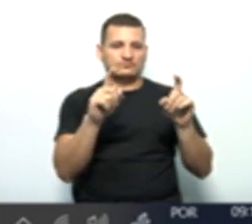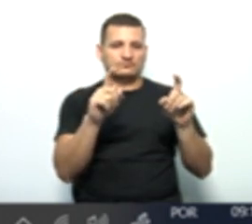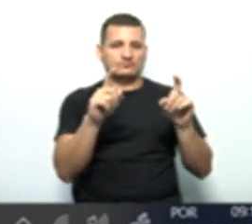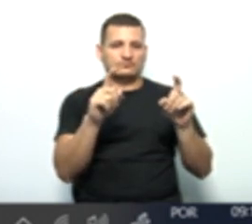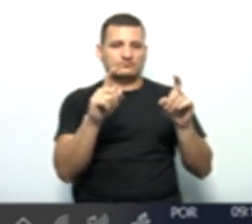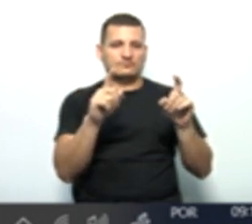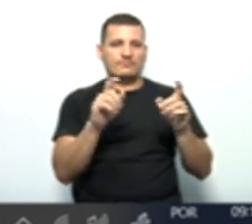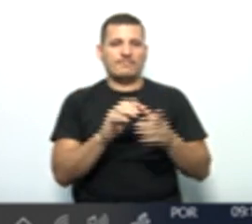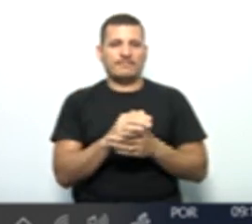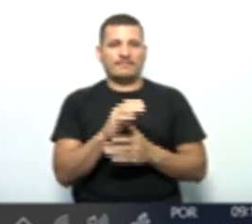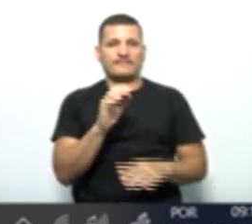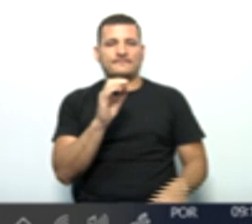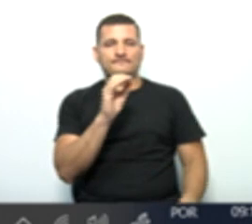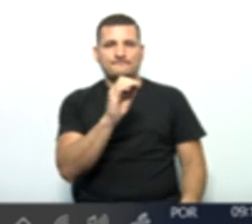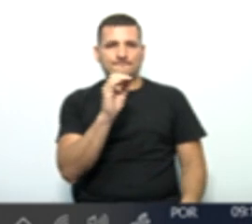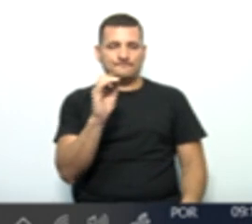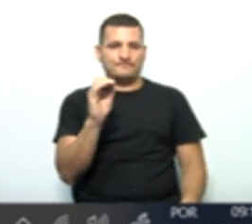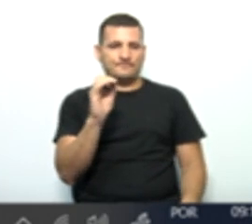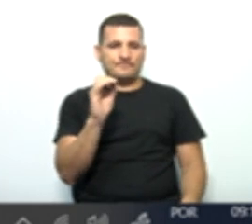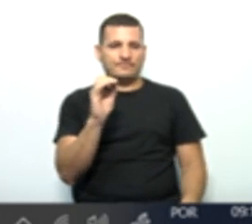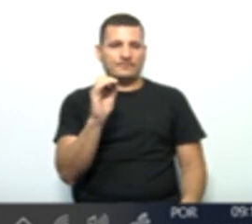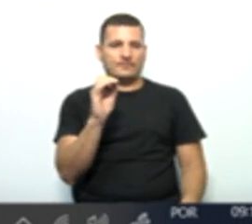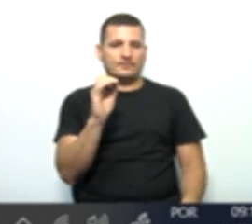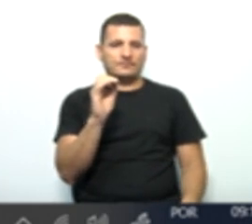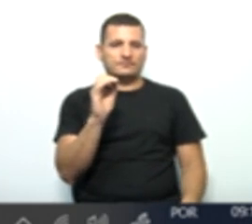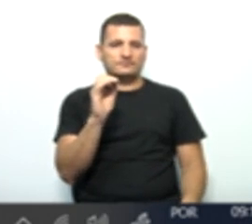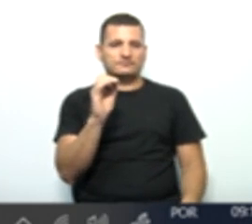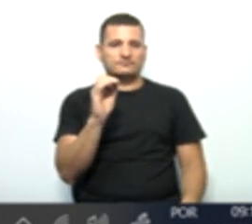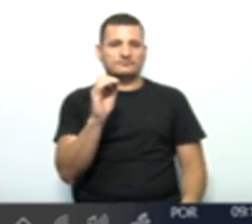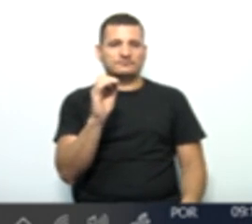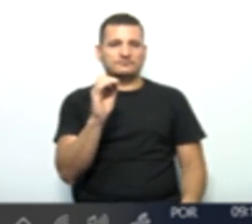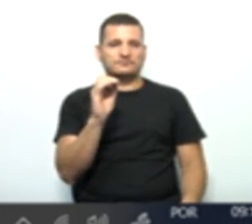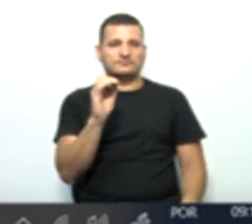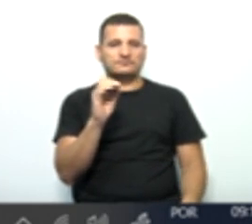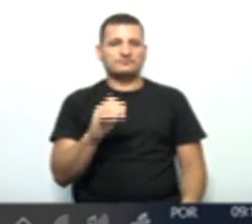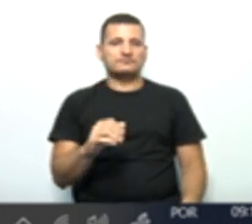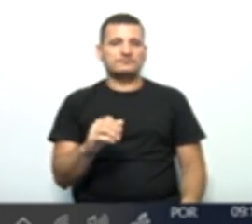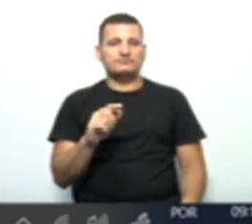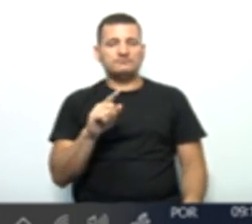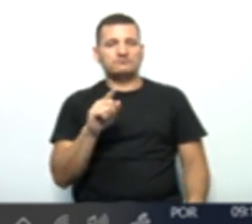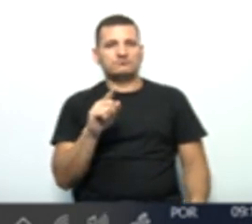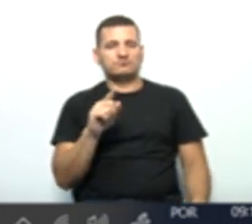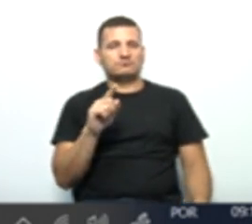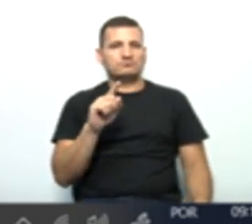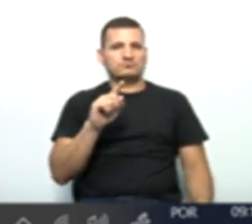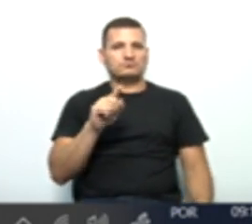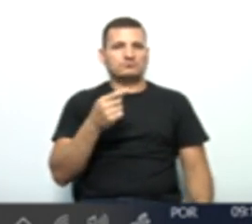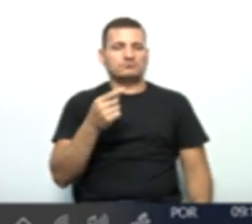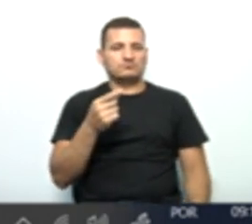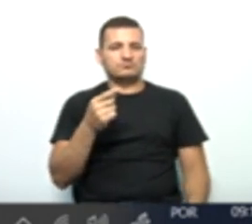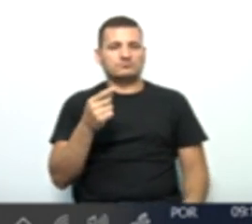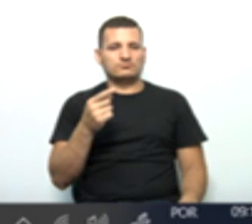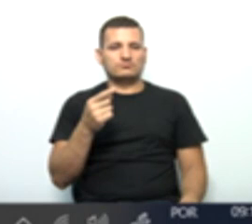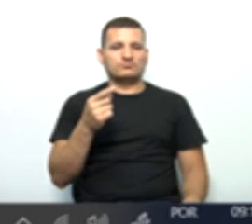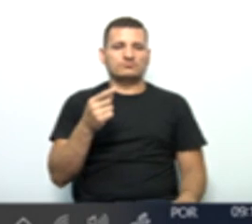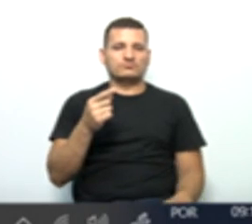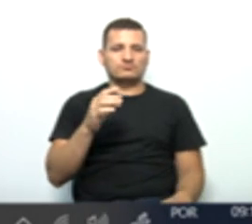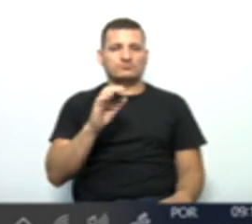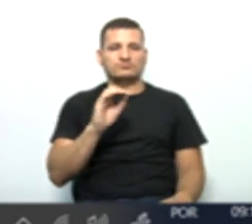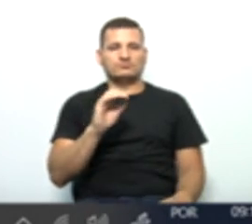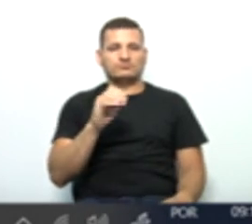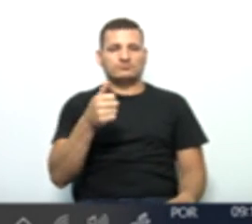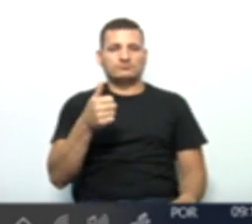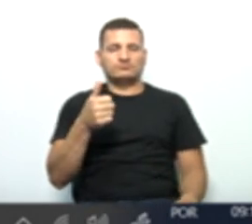colocar 00. Tá vendo? Aí eu vou botar uma vírgula para separar. Aspas 01.